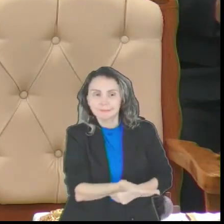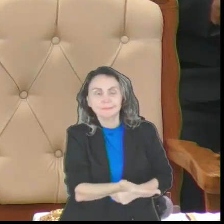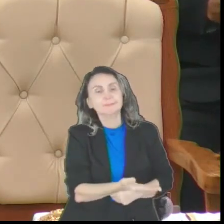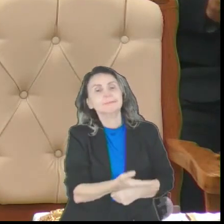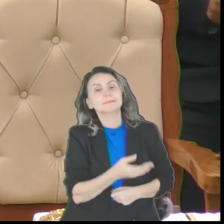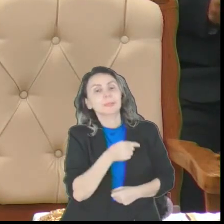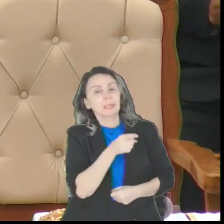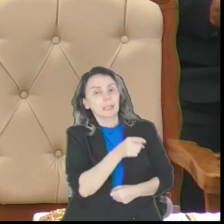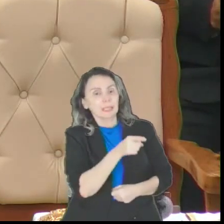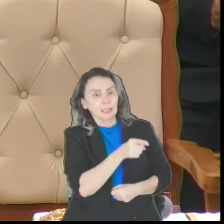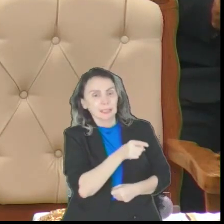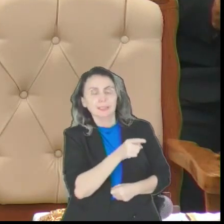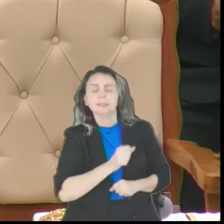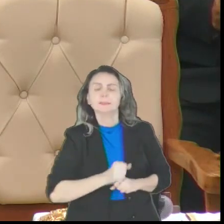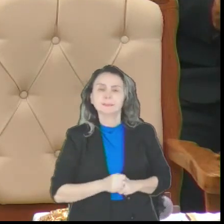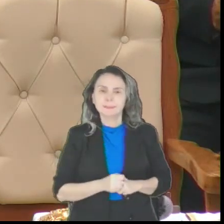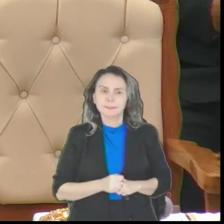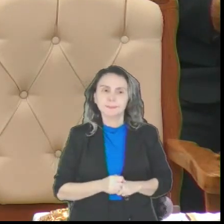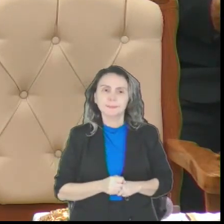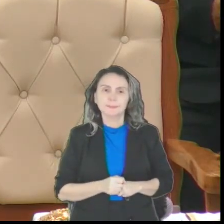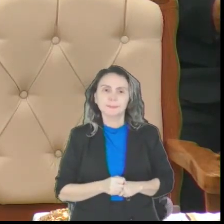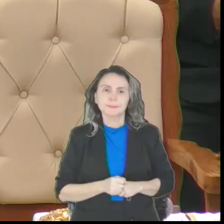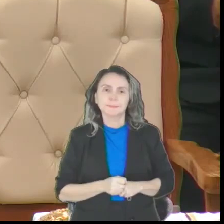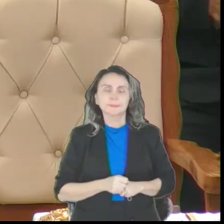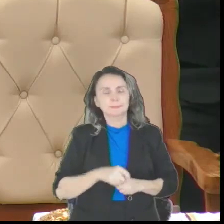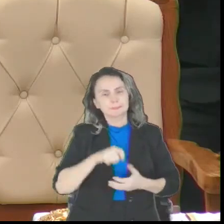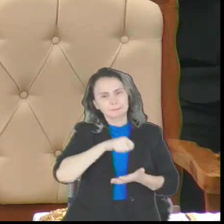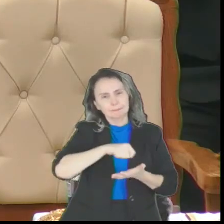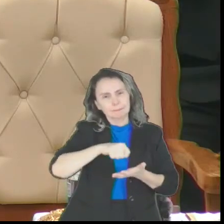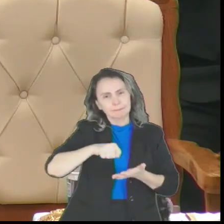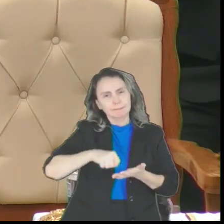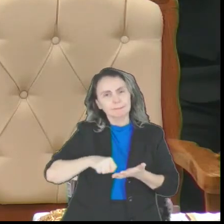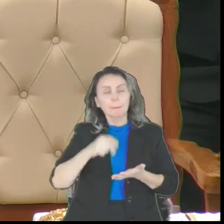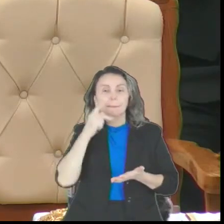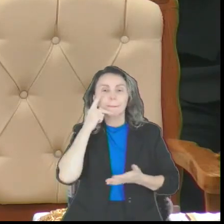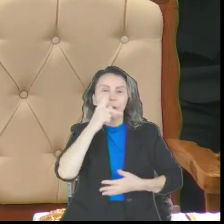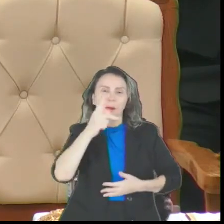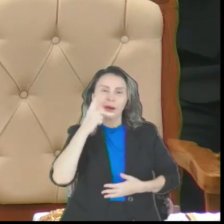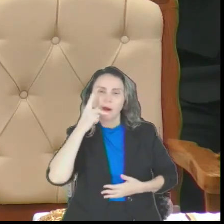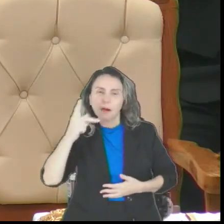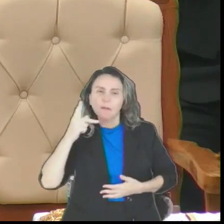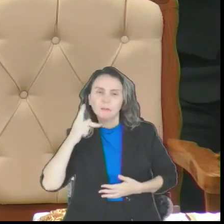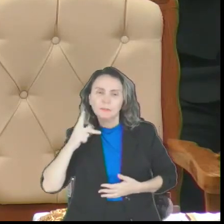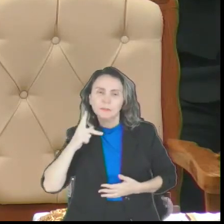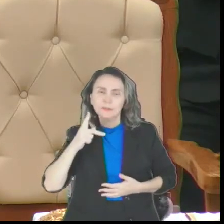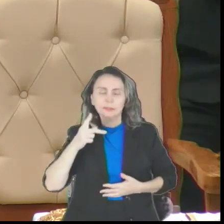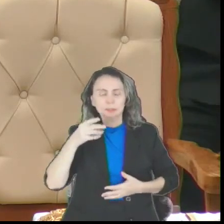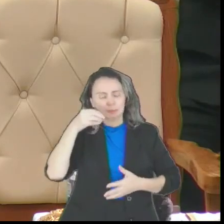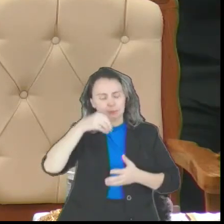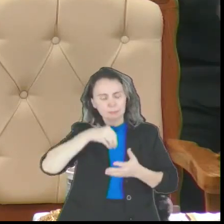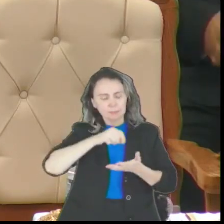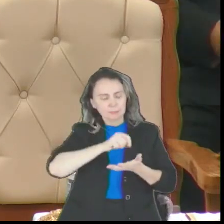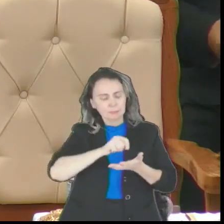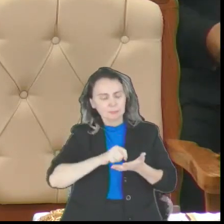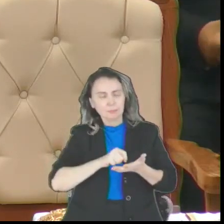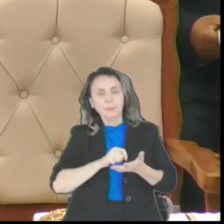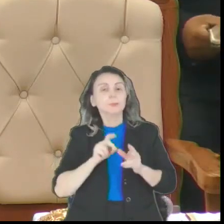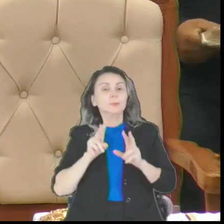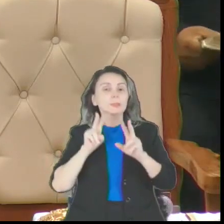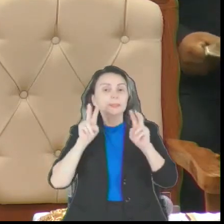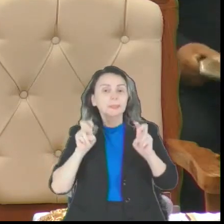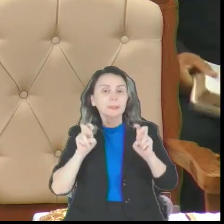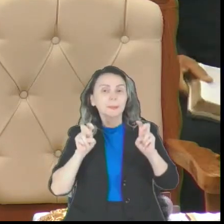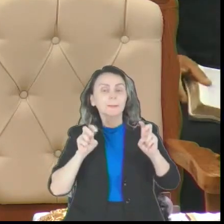traz dentro das suas profecias tudo quanto o Messias ele